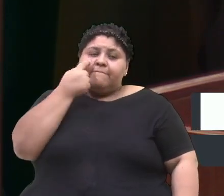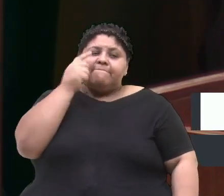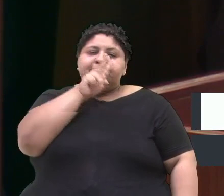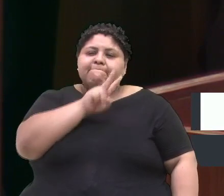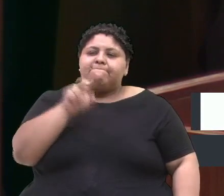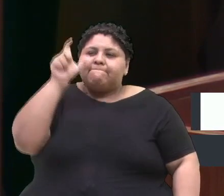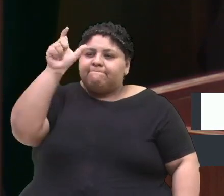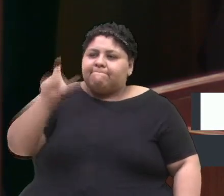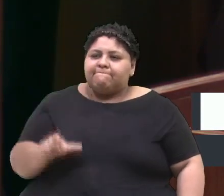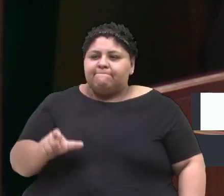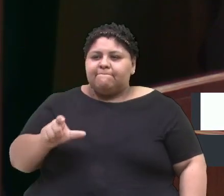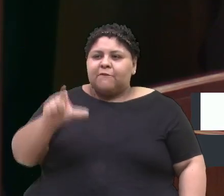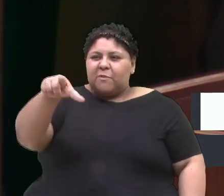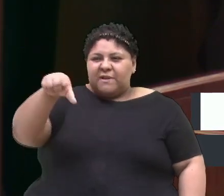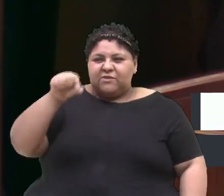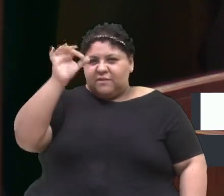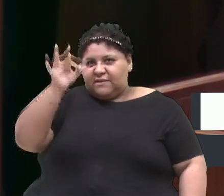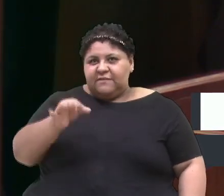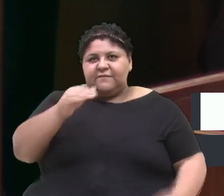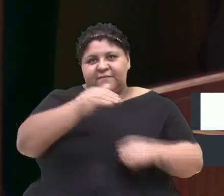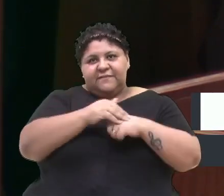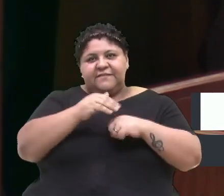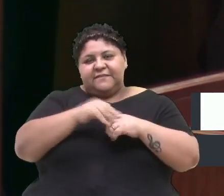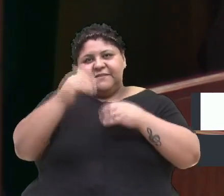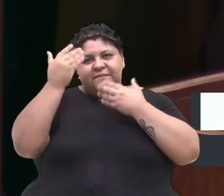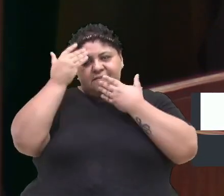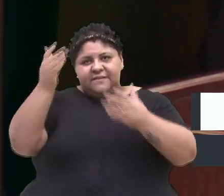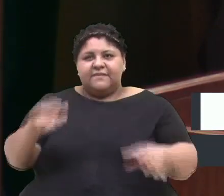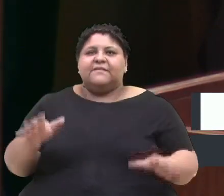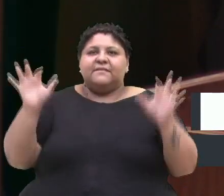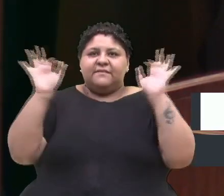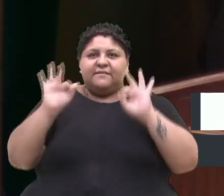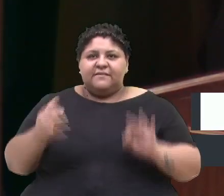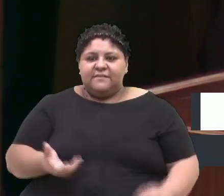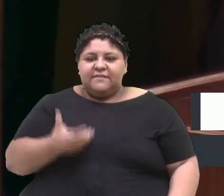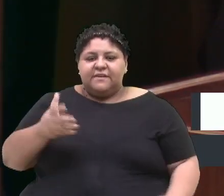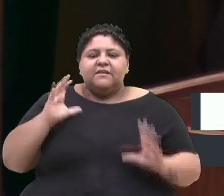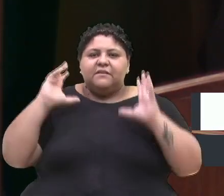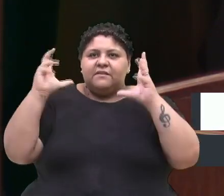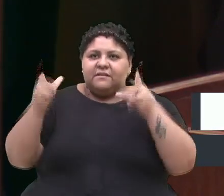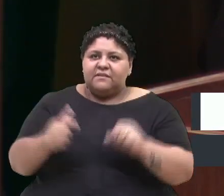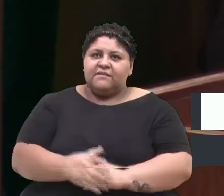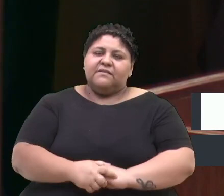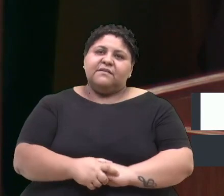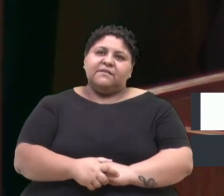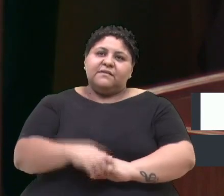na tomada de decisões, com carinho. Muito obrigada e um Feliz Natal a todos, e que